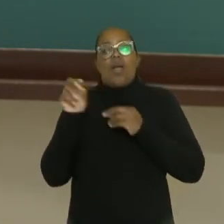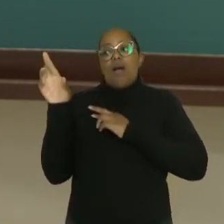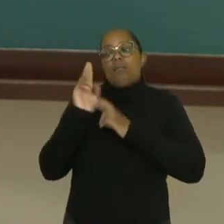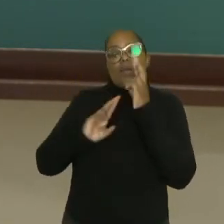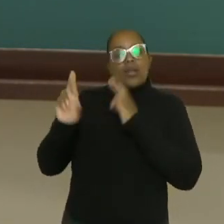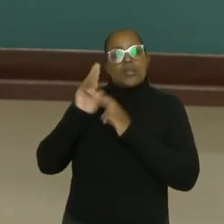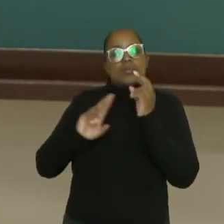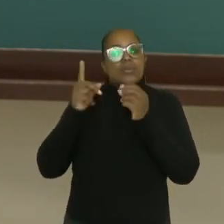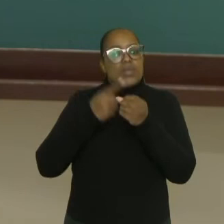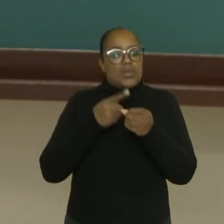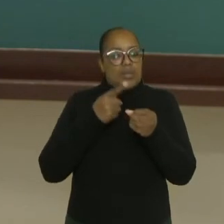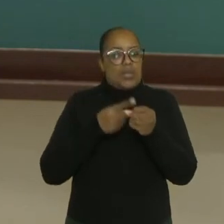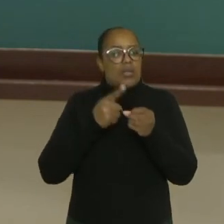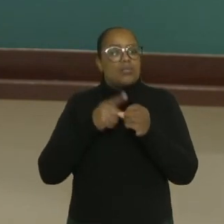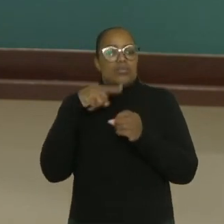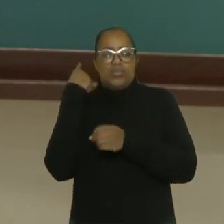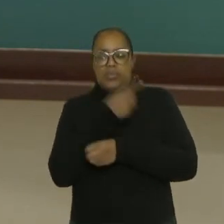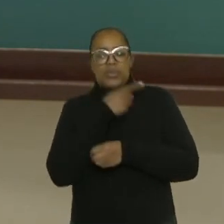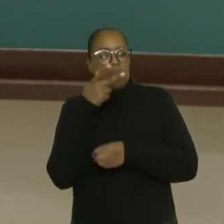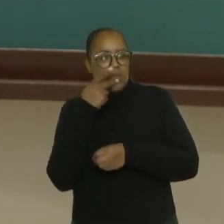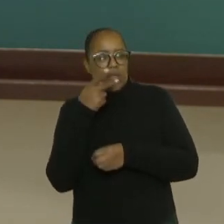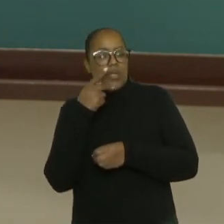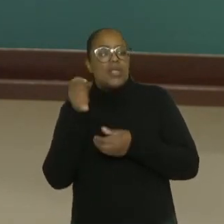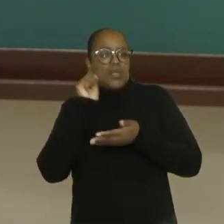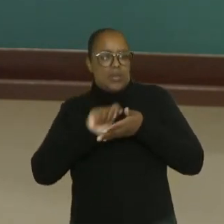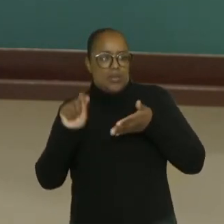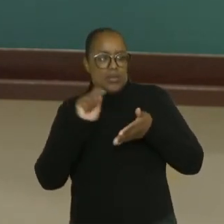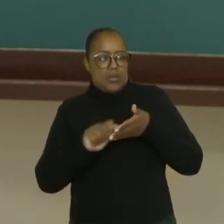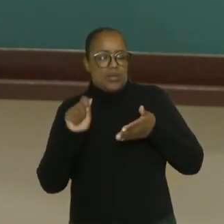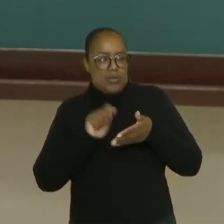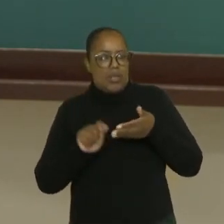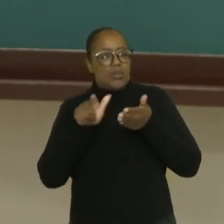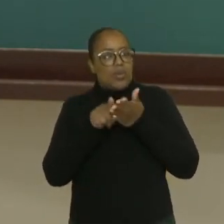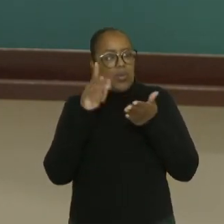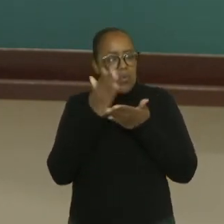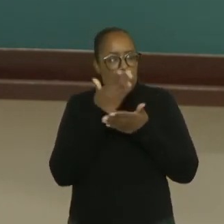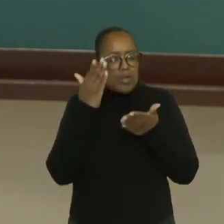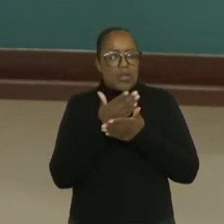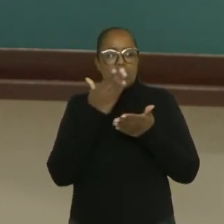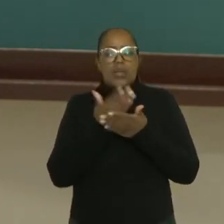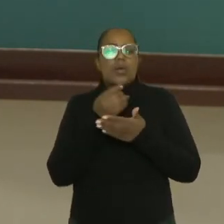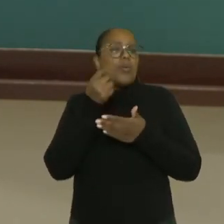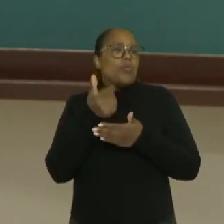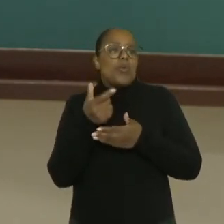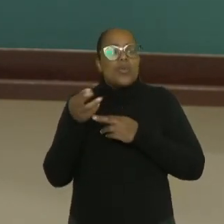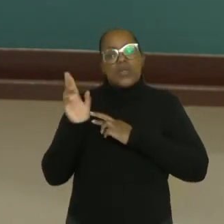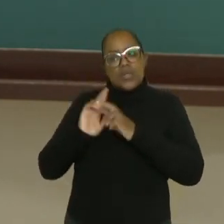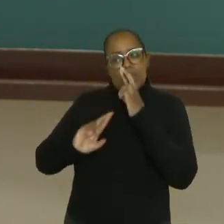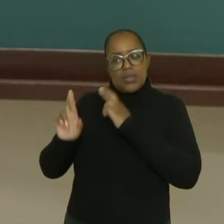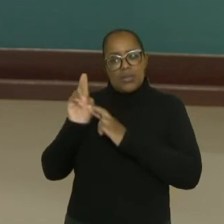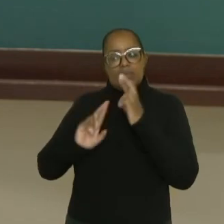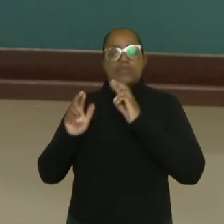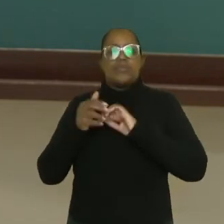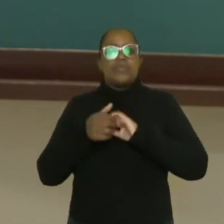nós discutimos ao longo da aula, descrevam aí no seu caderno um pouquinho sobre essa relação.